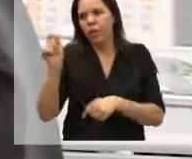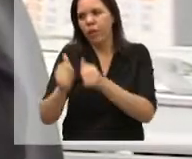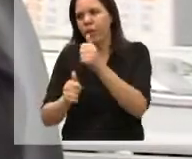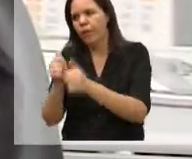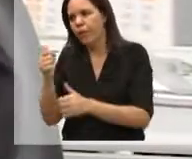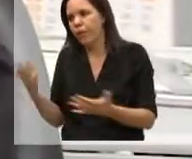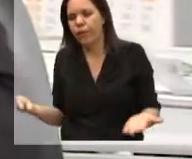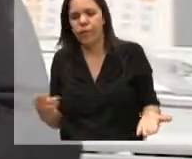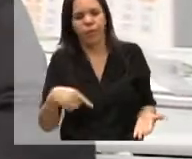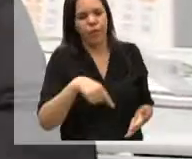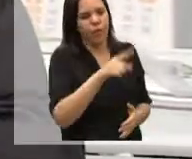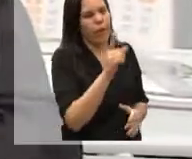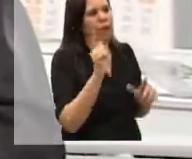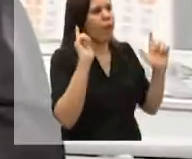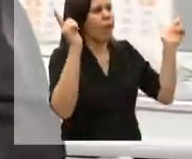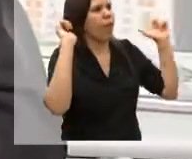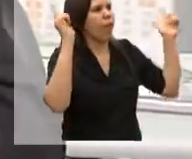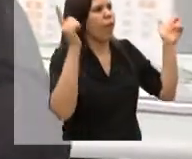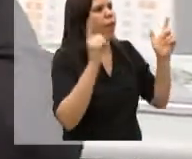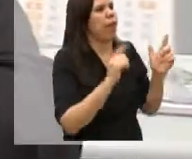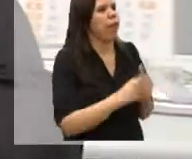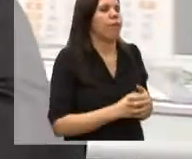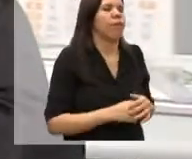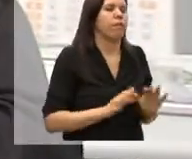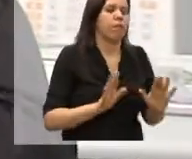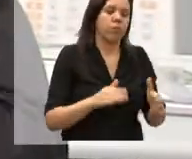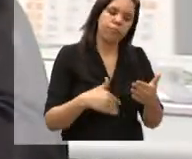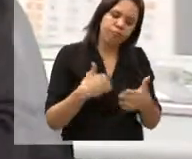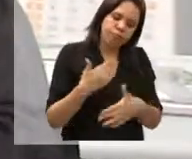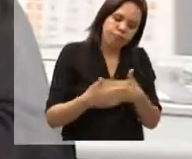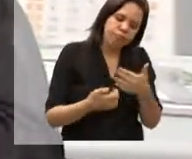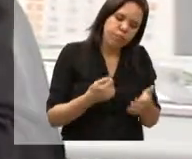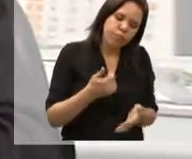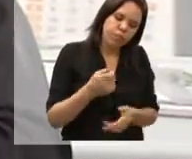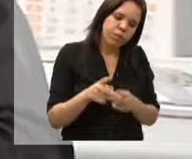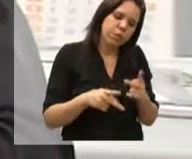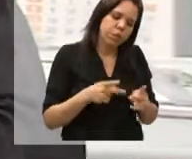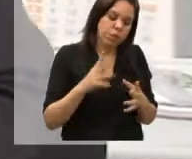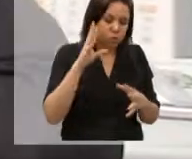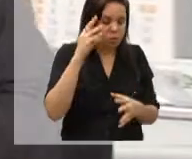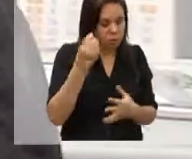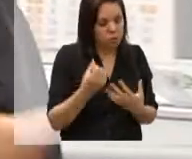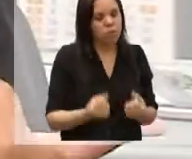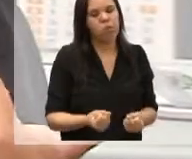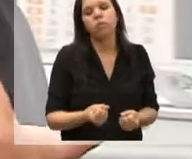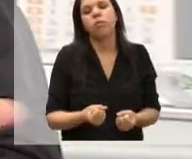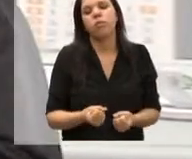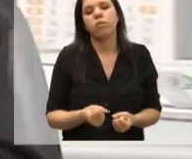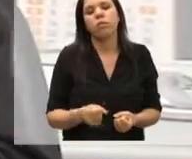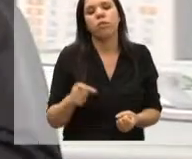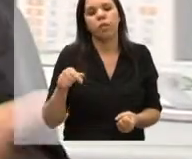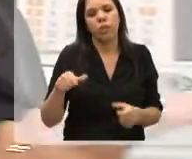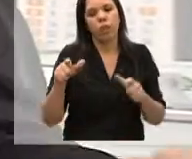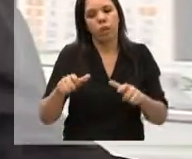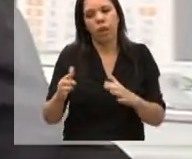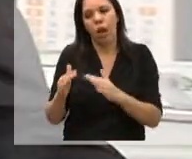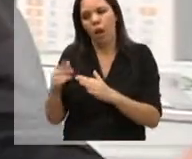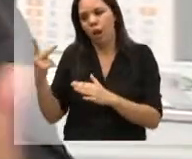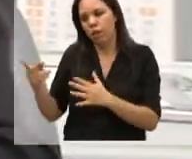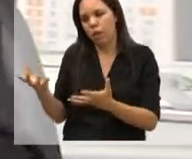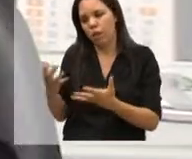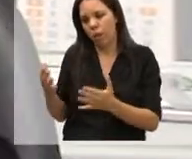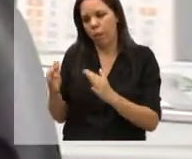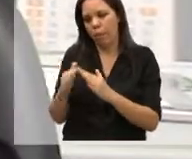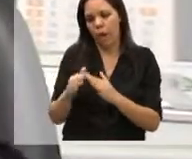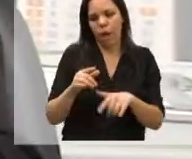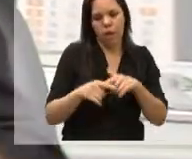futebol, atrás de carnaval, isso aí. Mas aos poucos as pessoas vão entendendo que a casa que ele quer morar, o trabalho